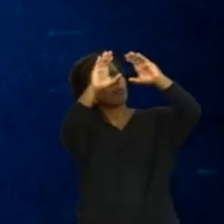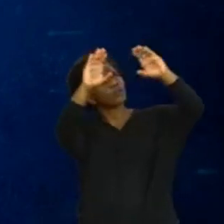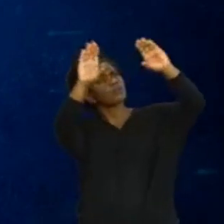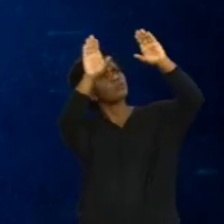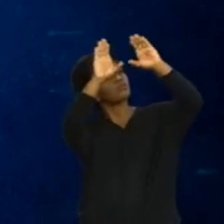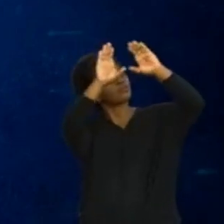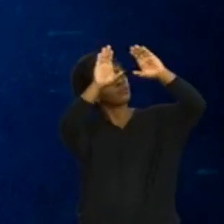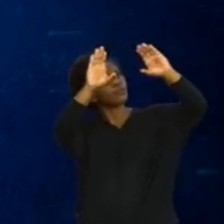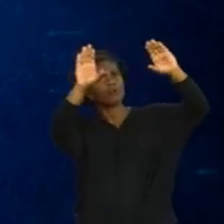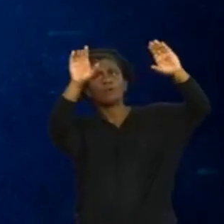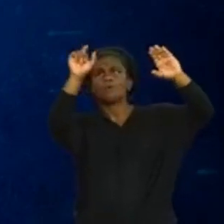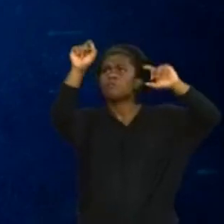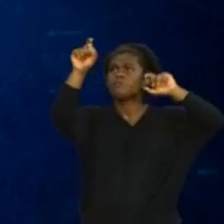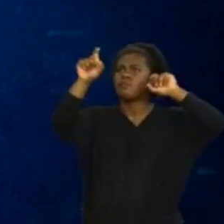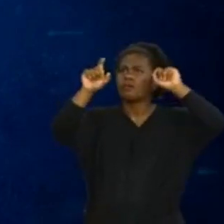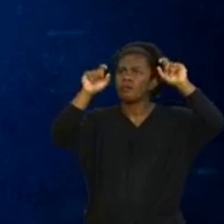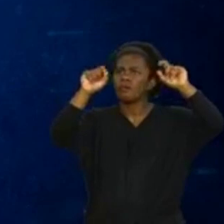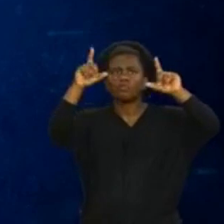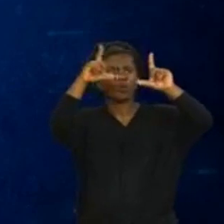o céu azul